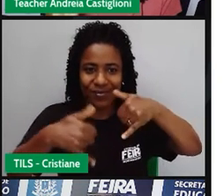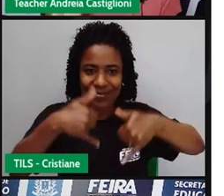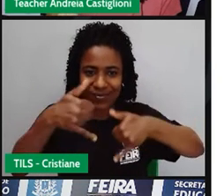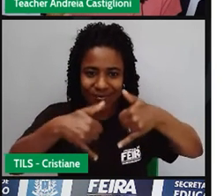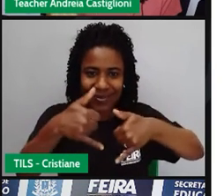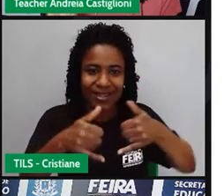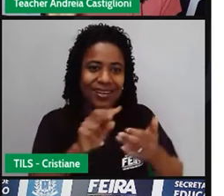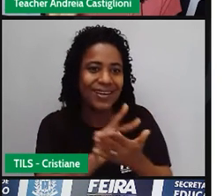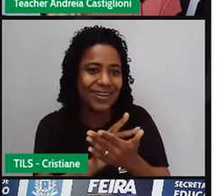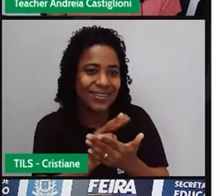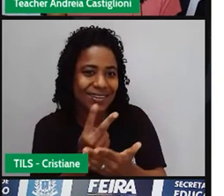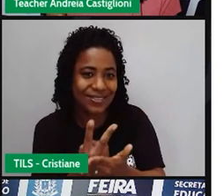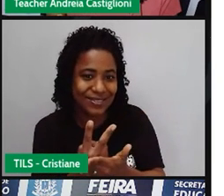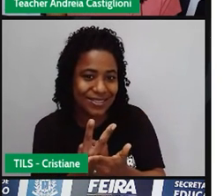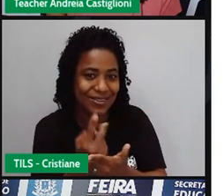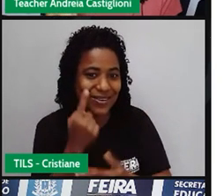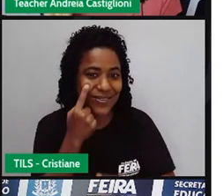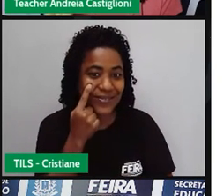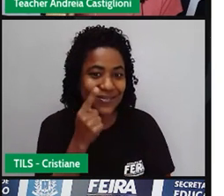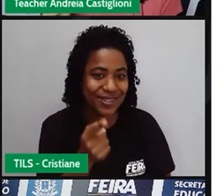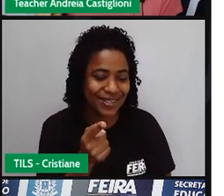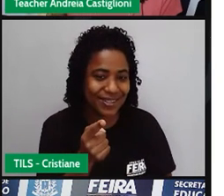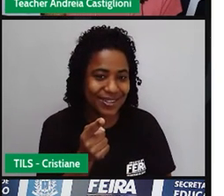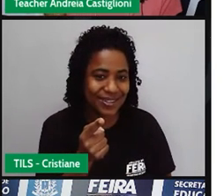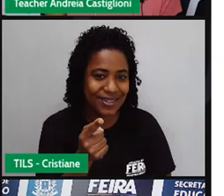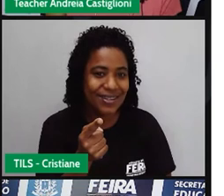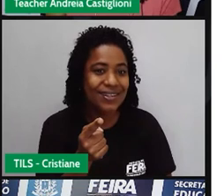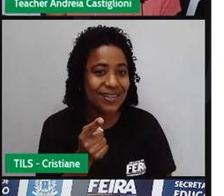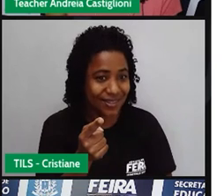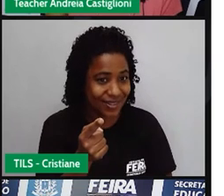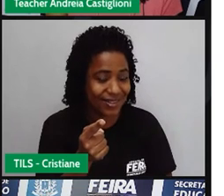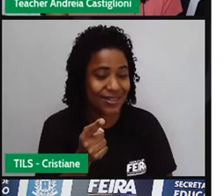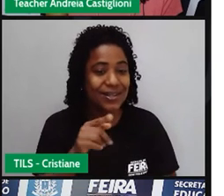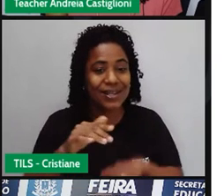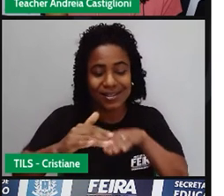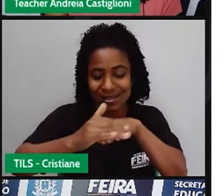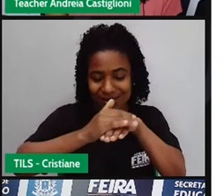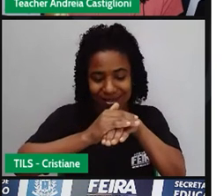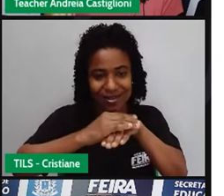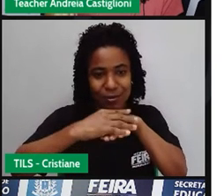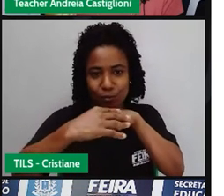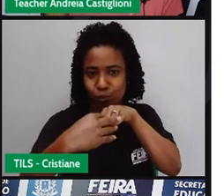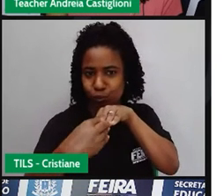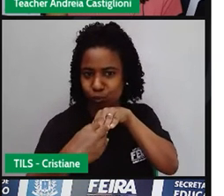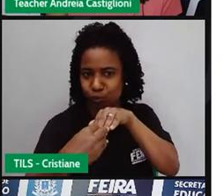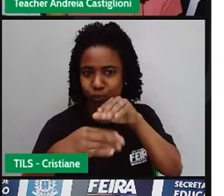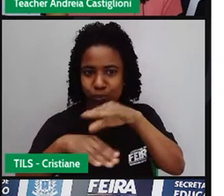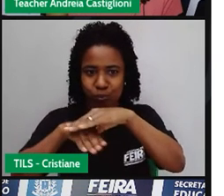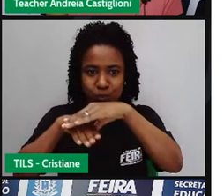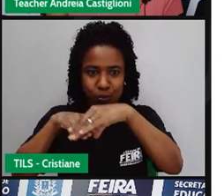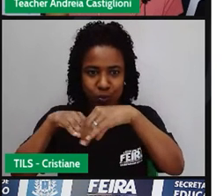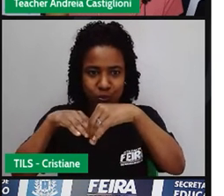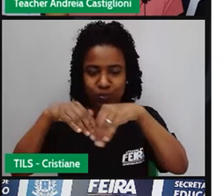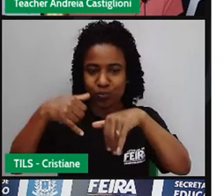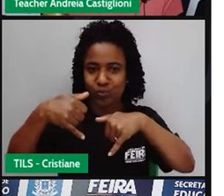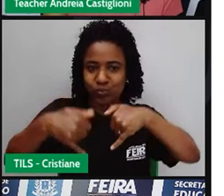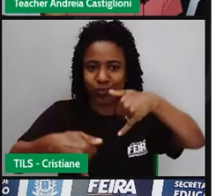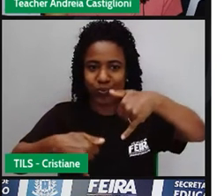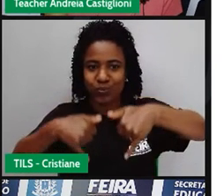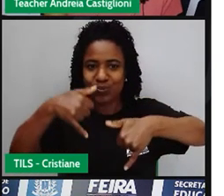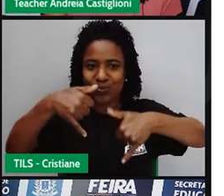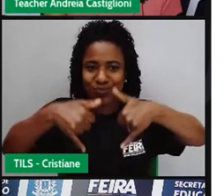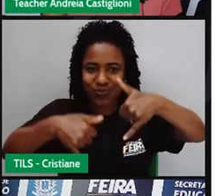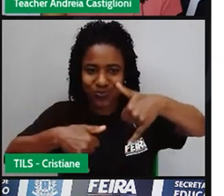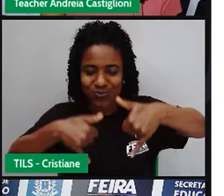raio rio que é um tipo de sapato feminino né que tem esse palco e